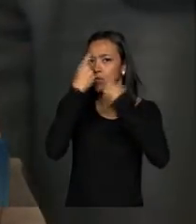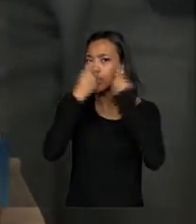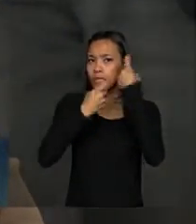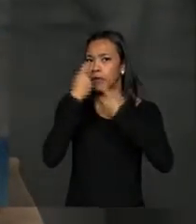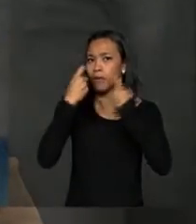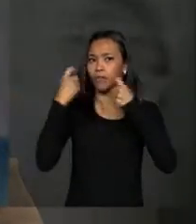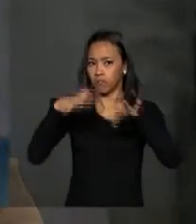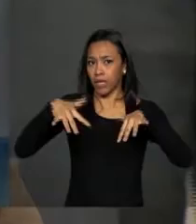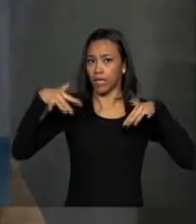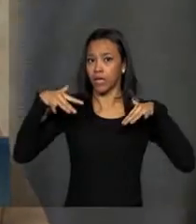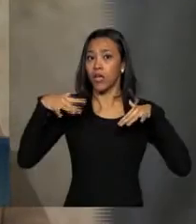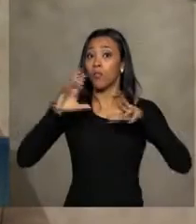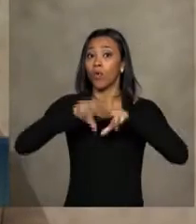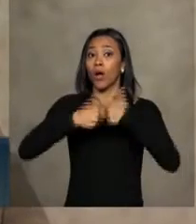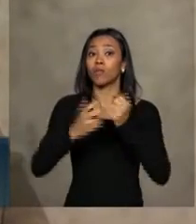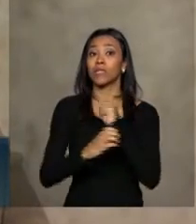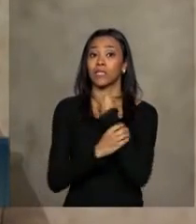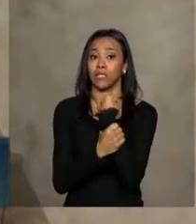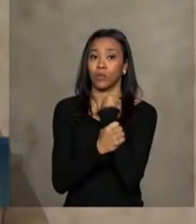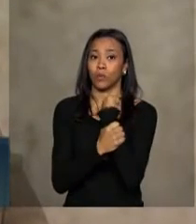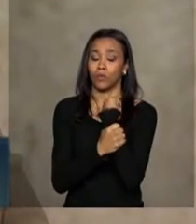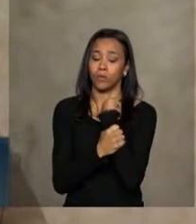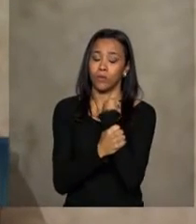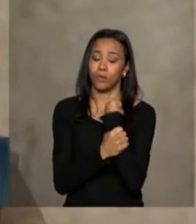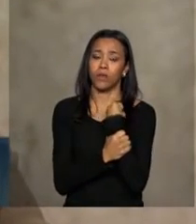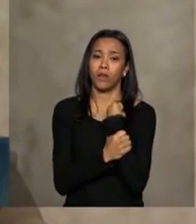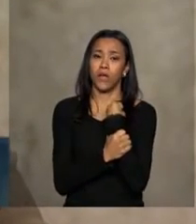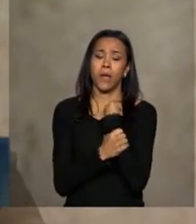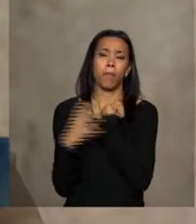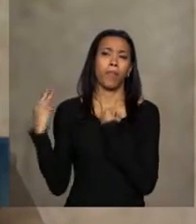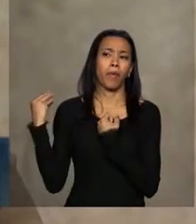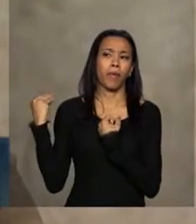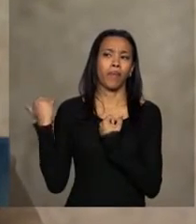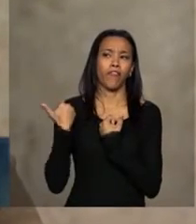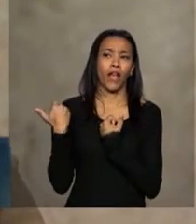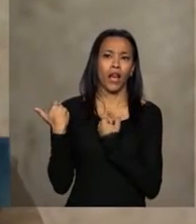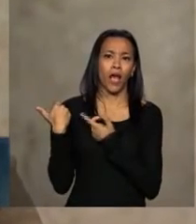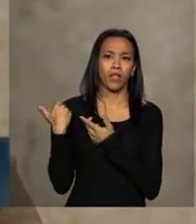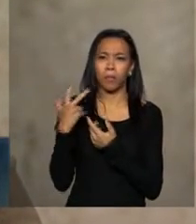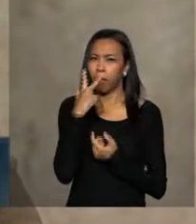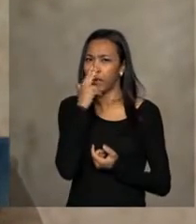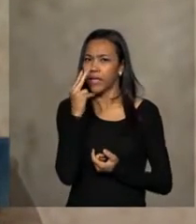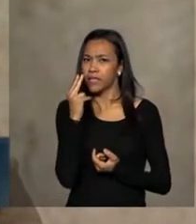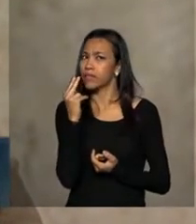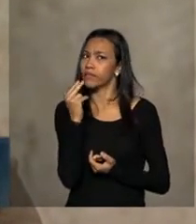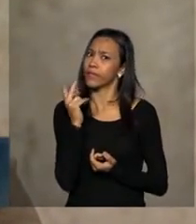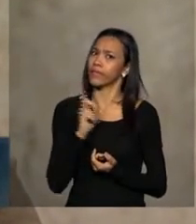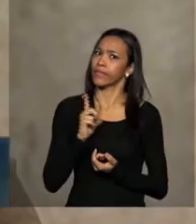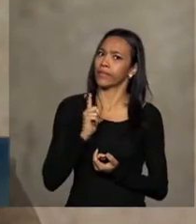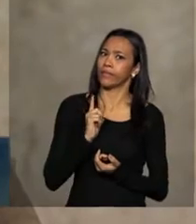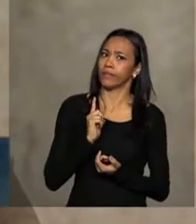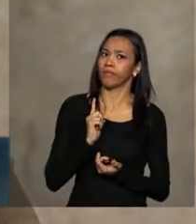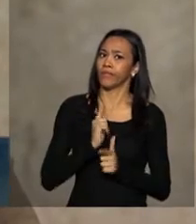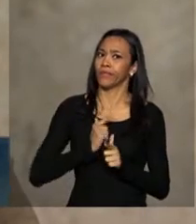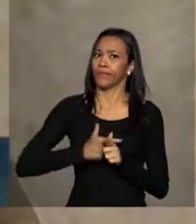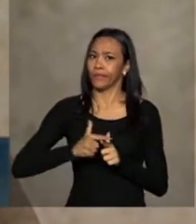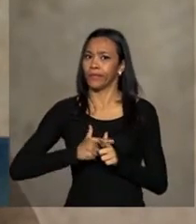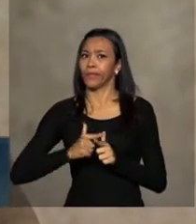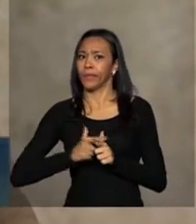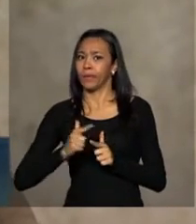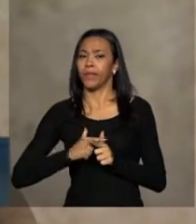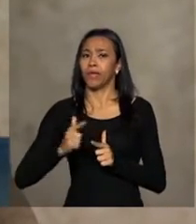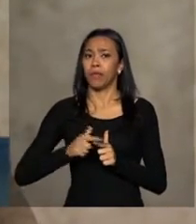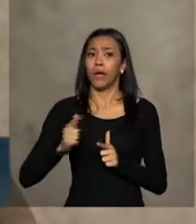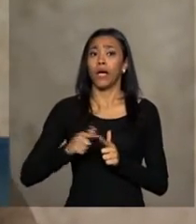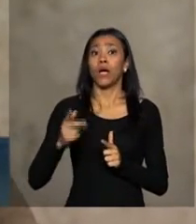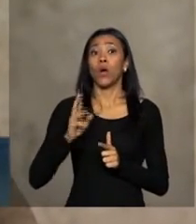à questão do seguro. O que me falaram é que há um risco de encarecimento no seguro para exportação para países da América Latina